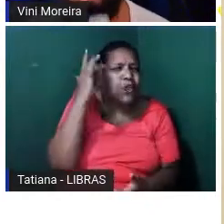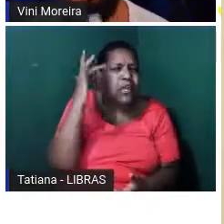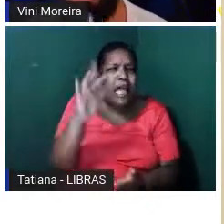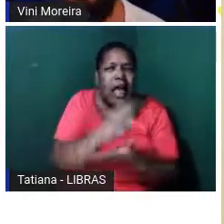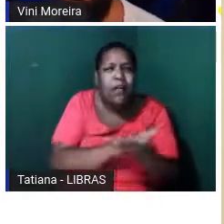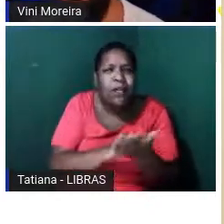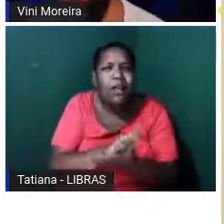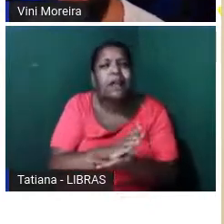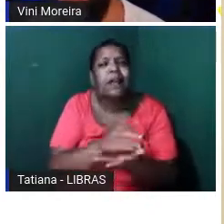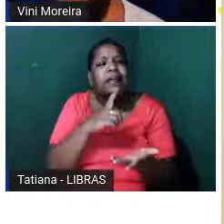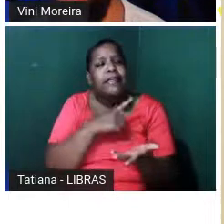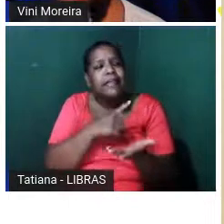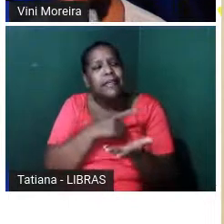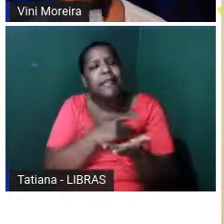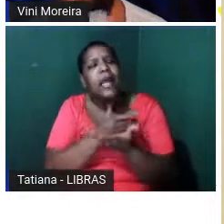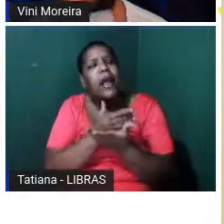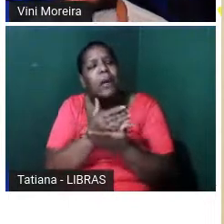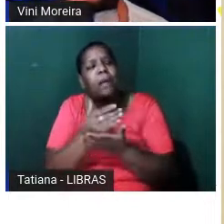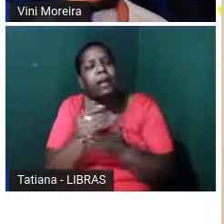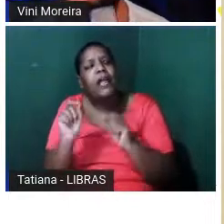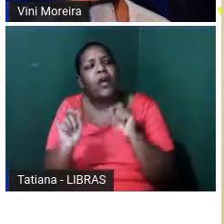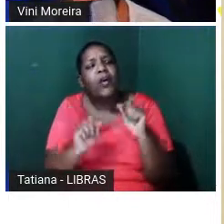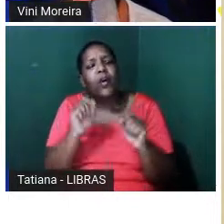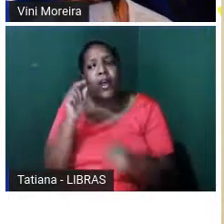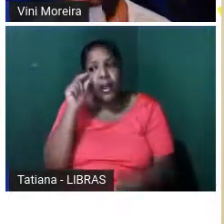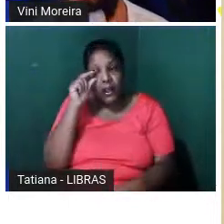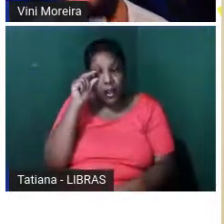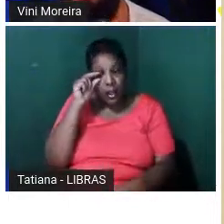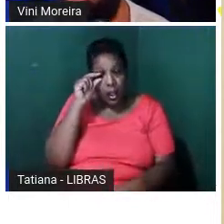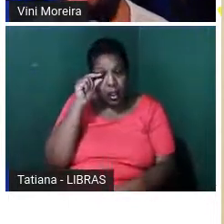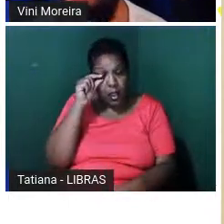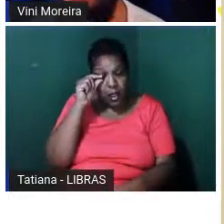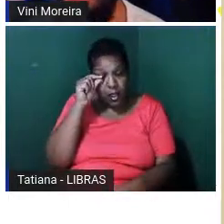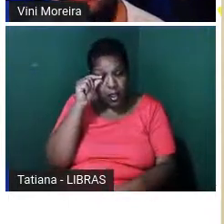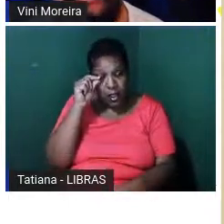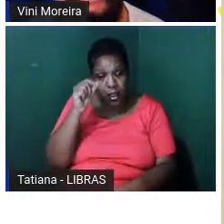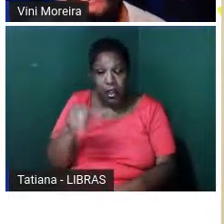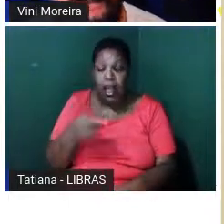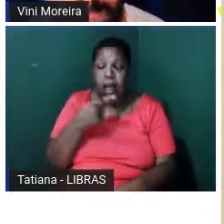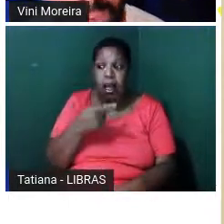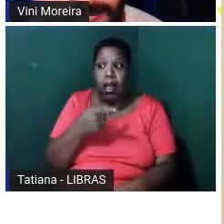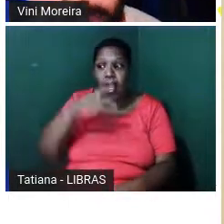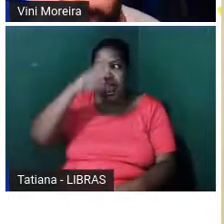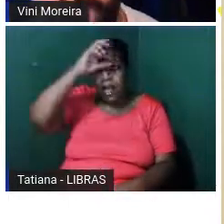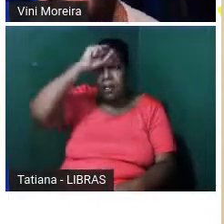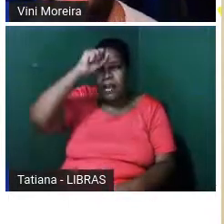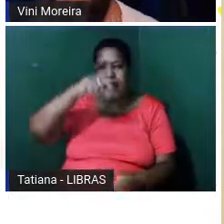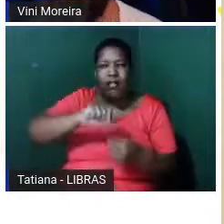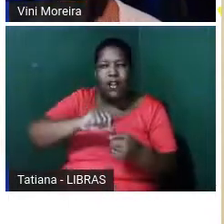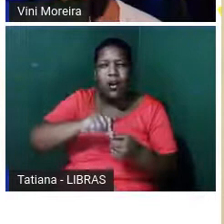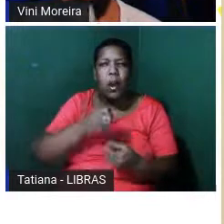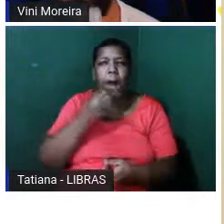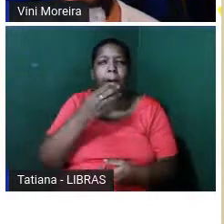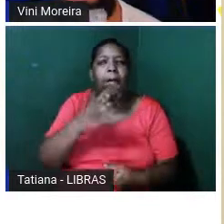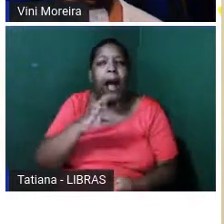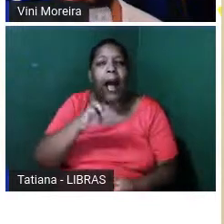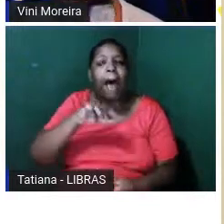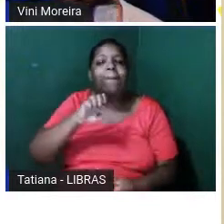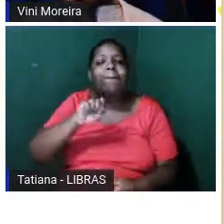tem que começar a aprender como fazer uma boa massa de bolo por exemplo